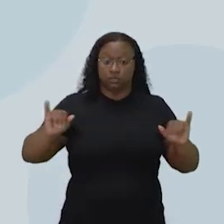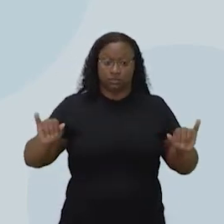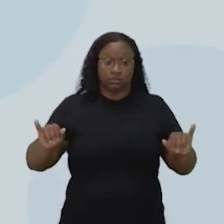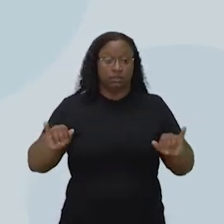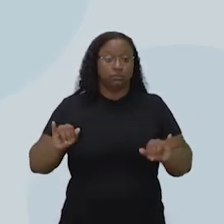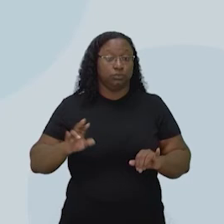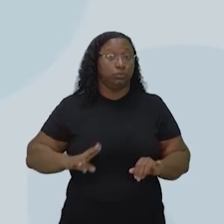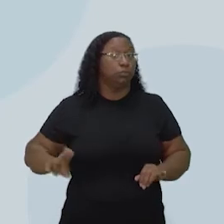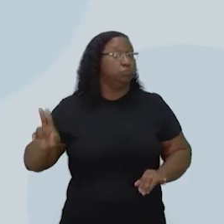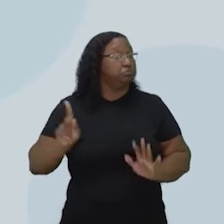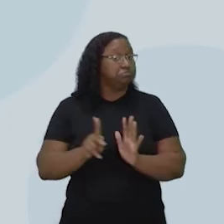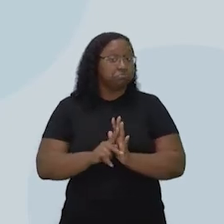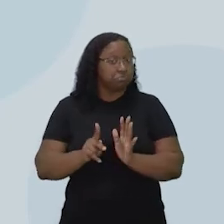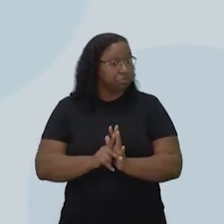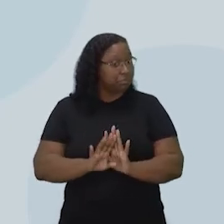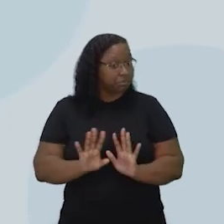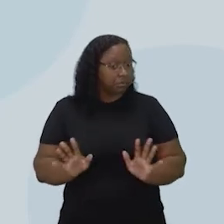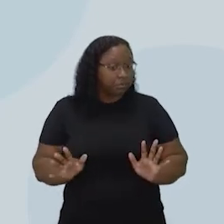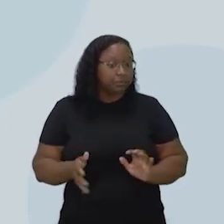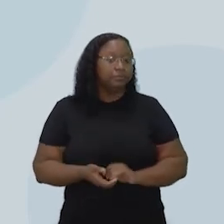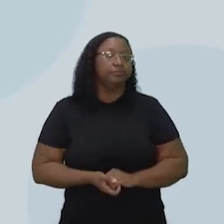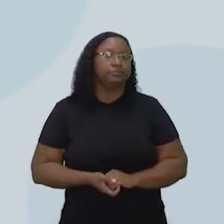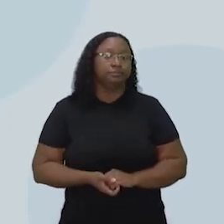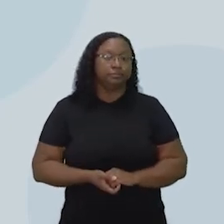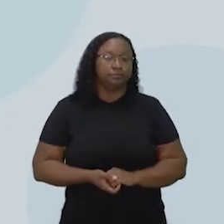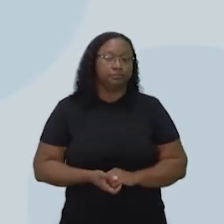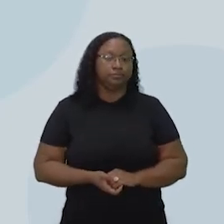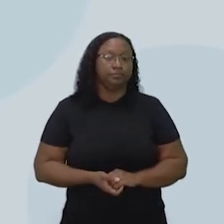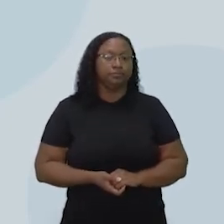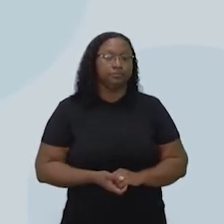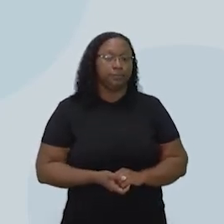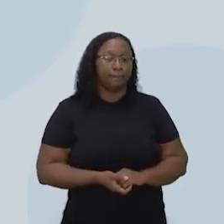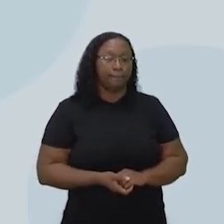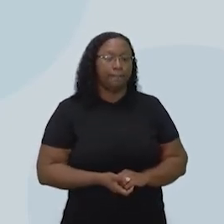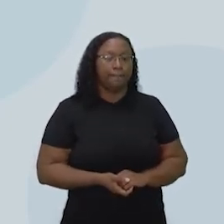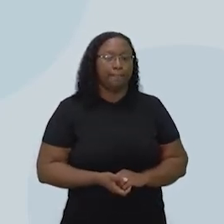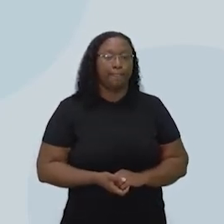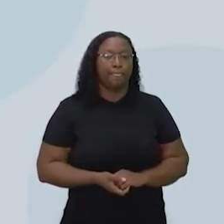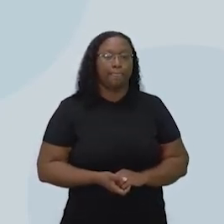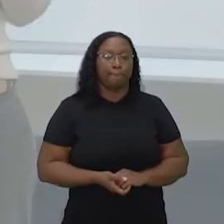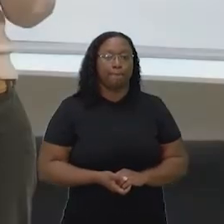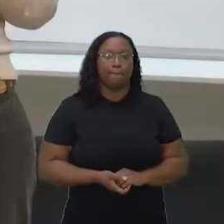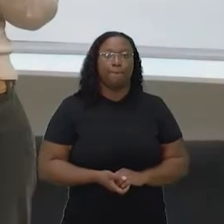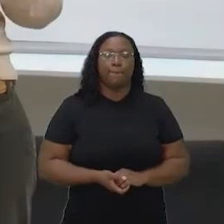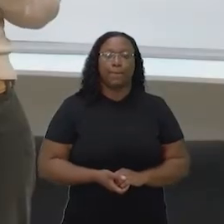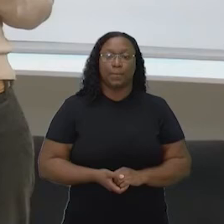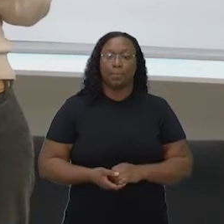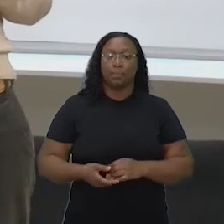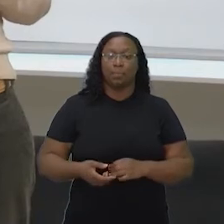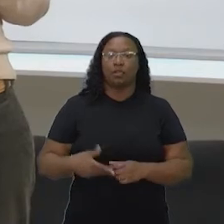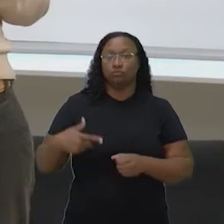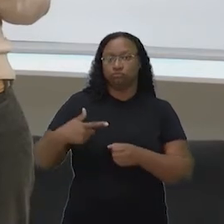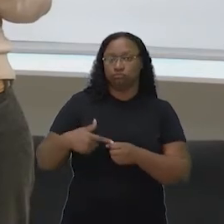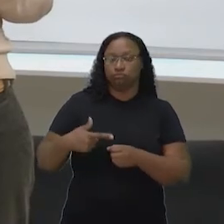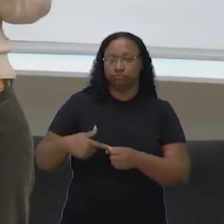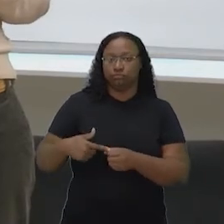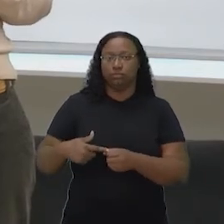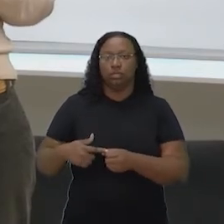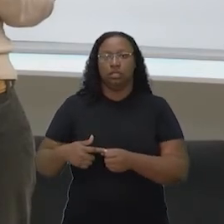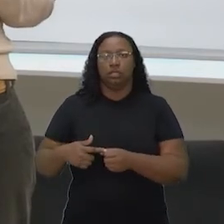para gerar essa energia que o processo, no caso, da produção de etanol e açúcar precisa. O excedente pode ser